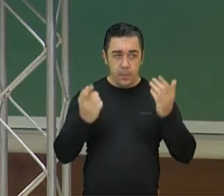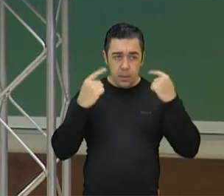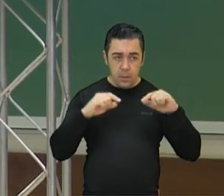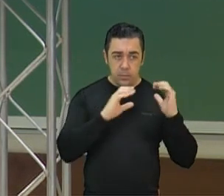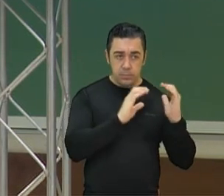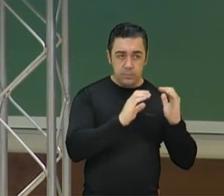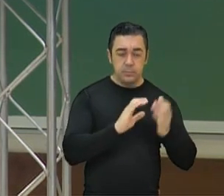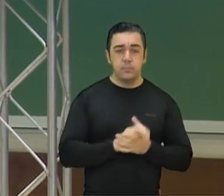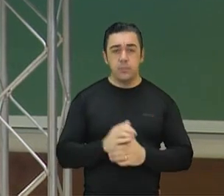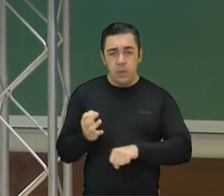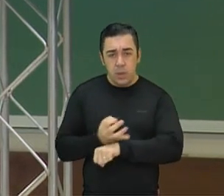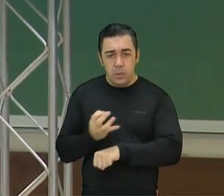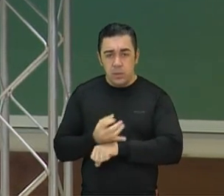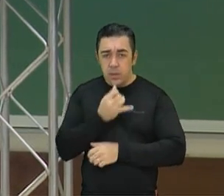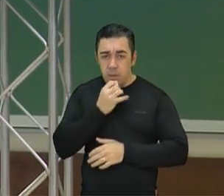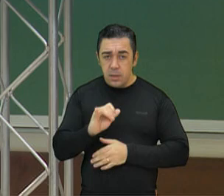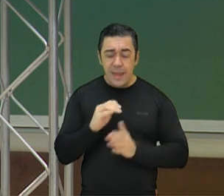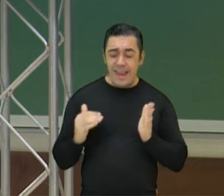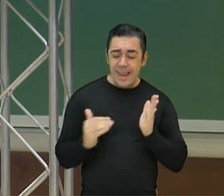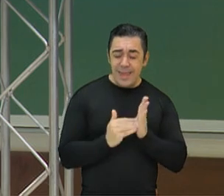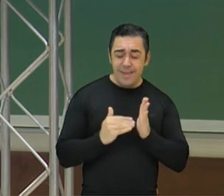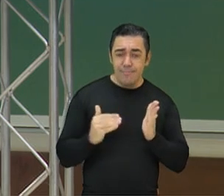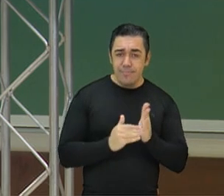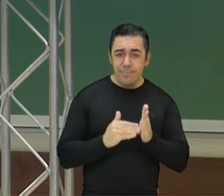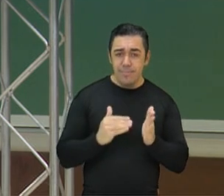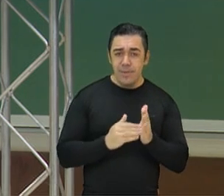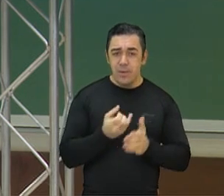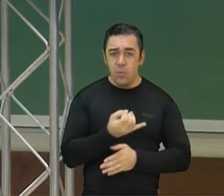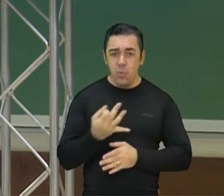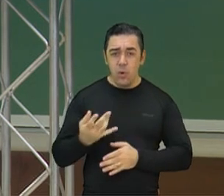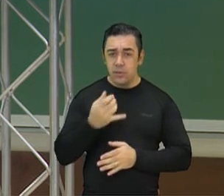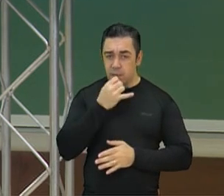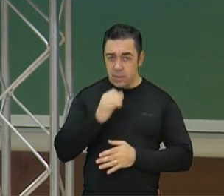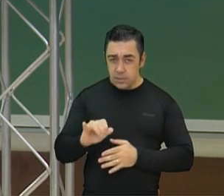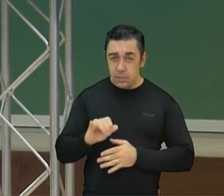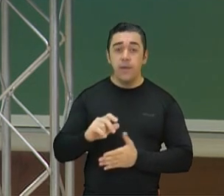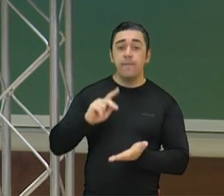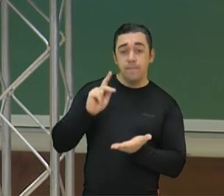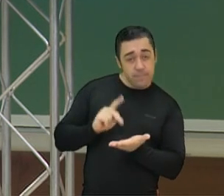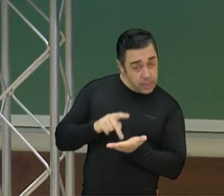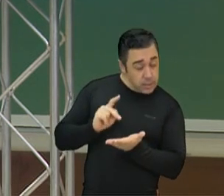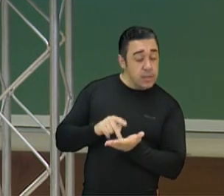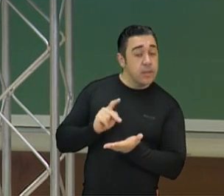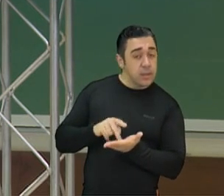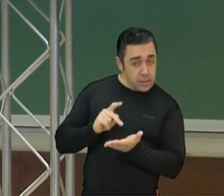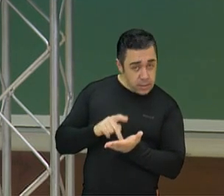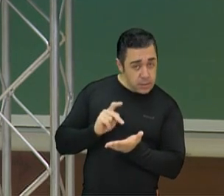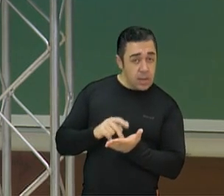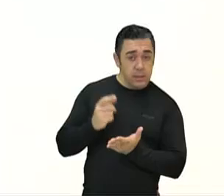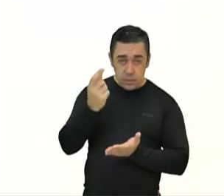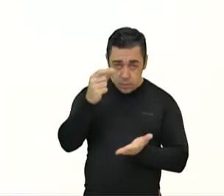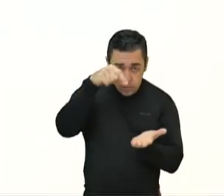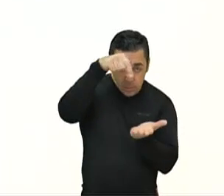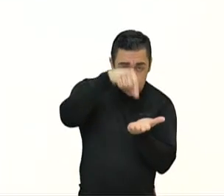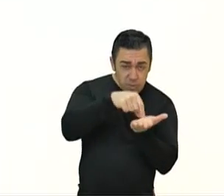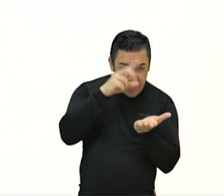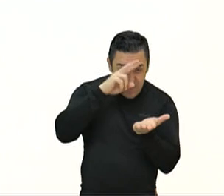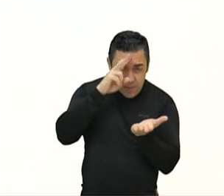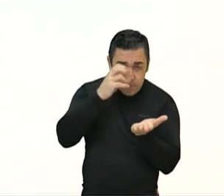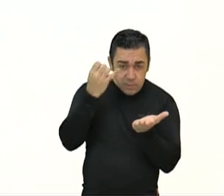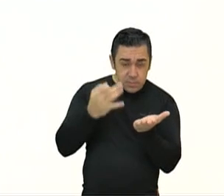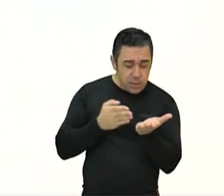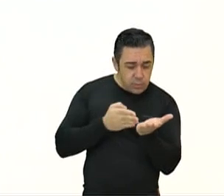o resistor elétrico limita a corrente elétrica. Essa está correta. Nós vimos que